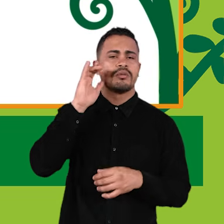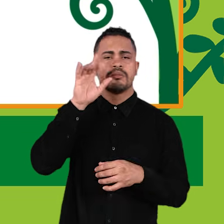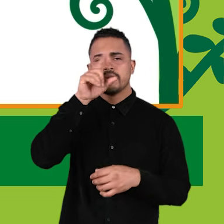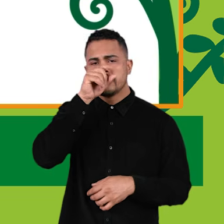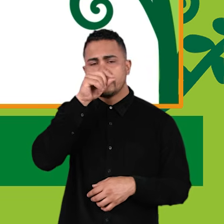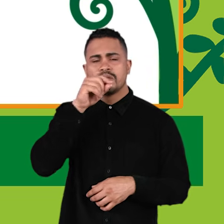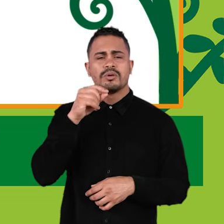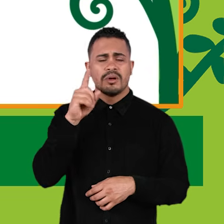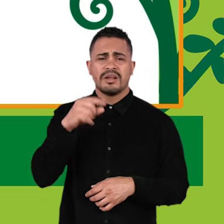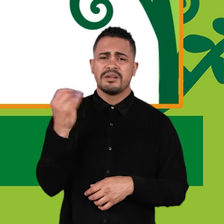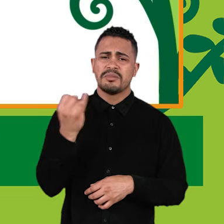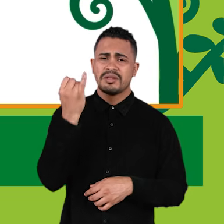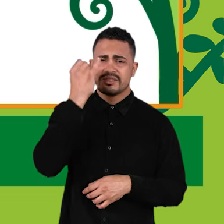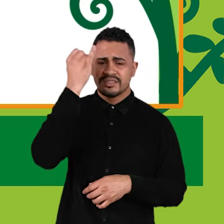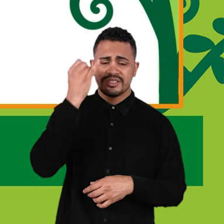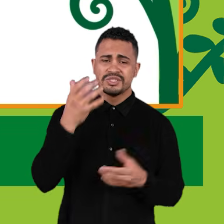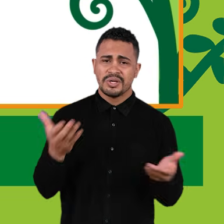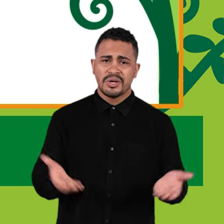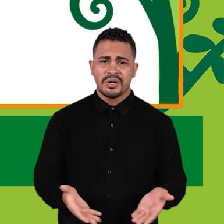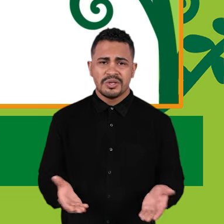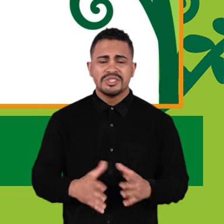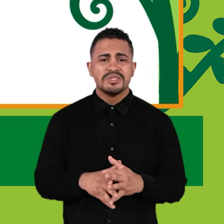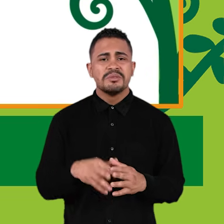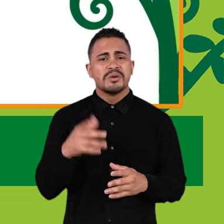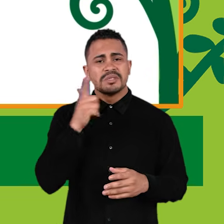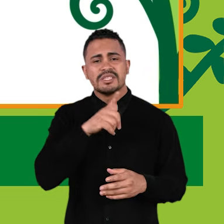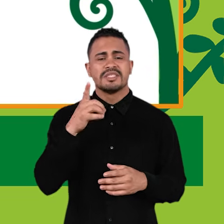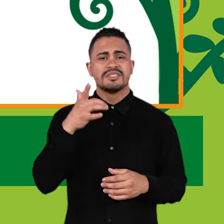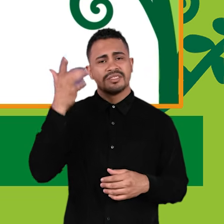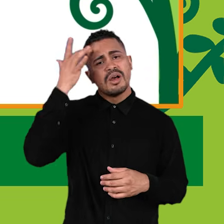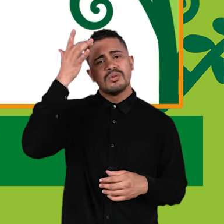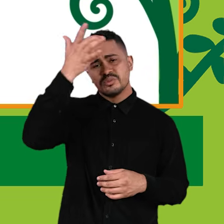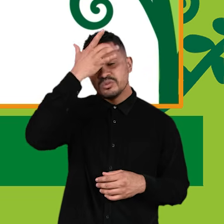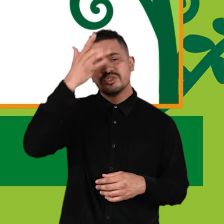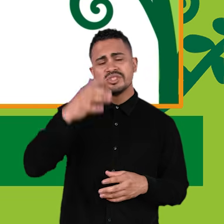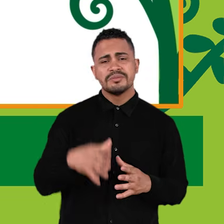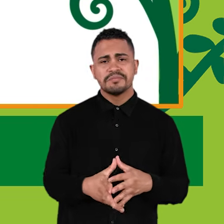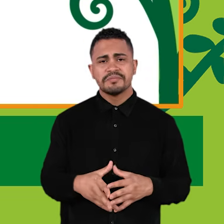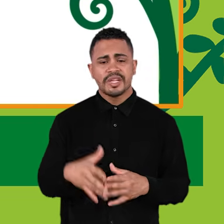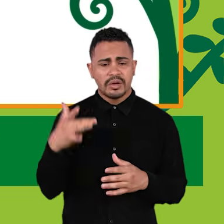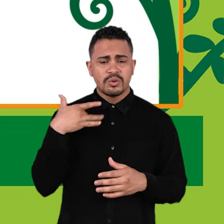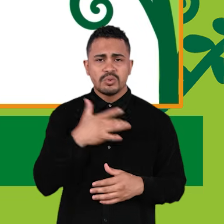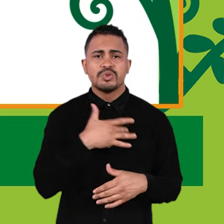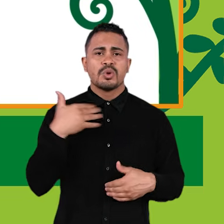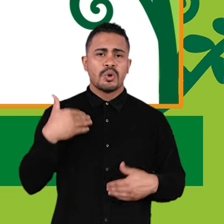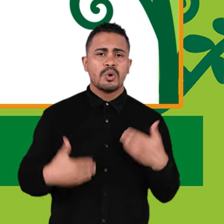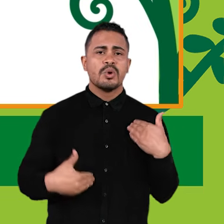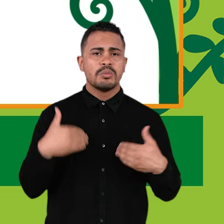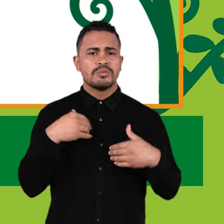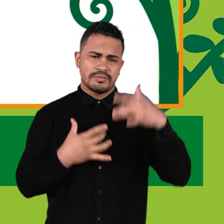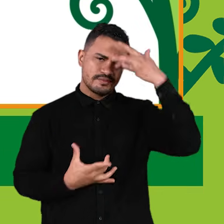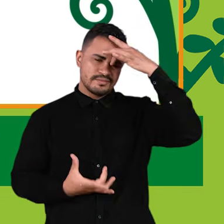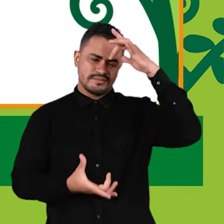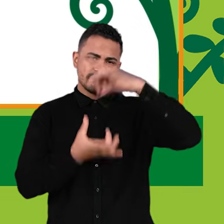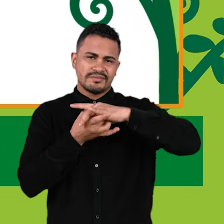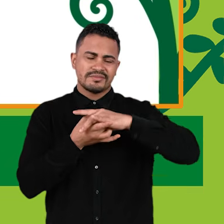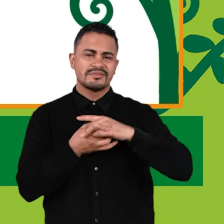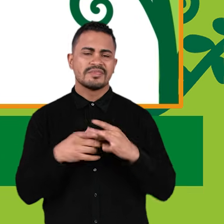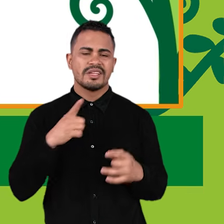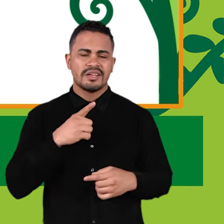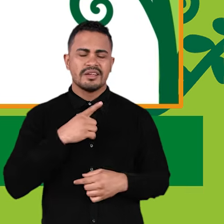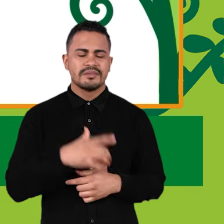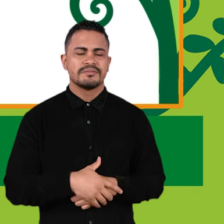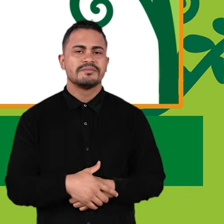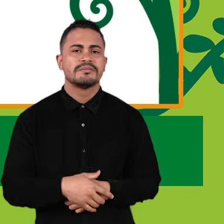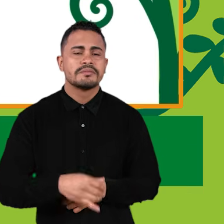é fundamental nos dias de hoje para a gente ter a nossa saúde, inclusive mental. A saúde física e mental estão interligadas, então